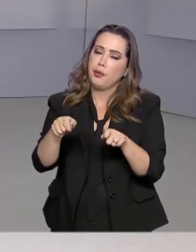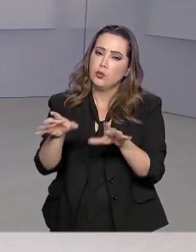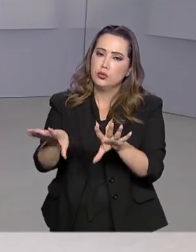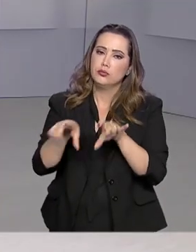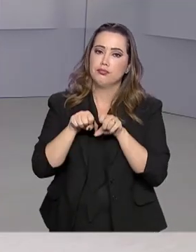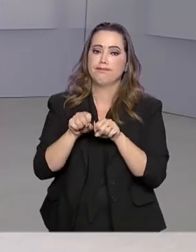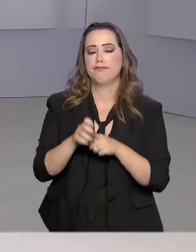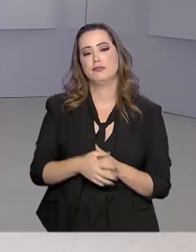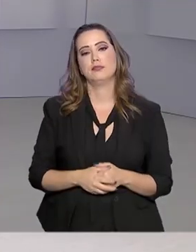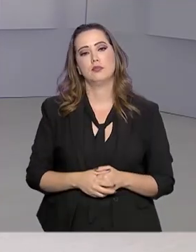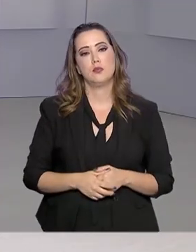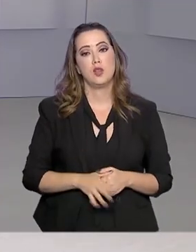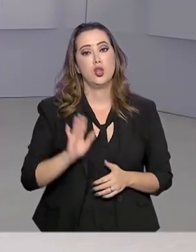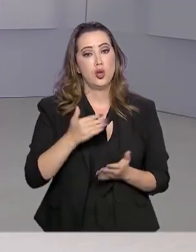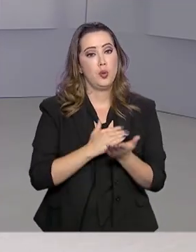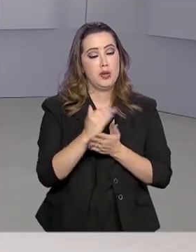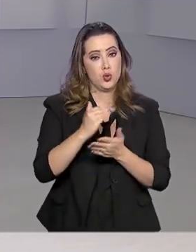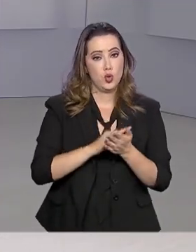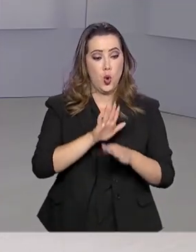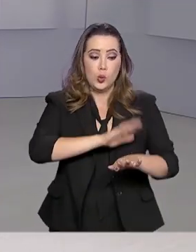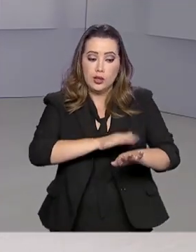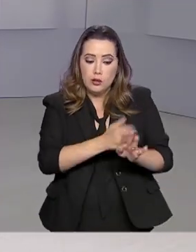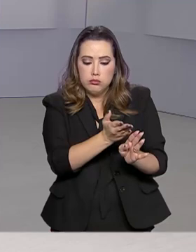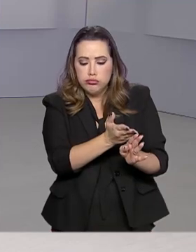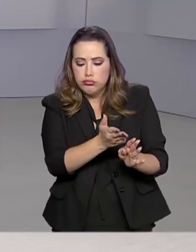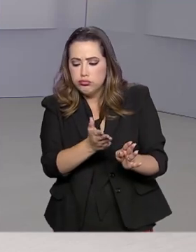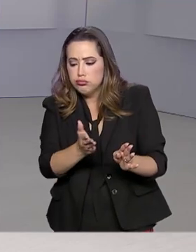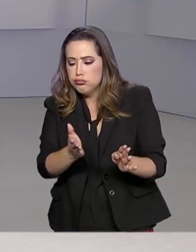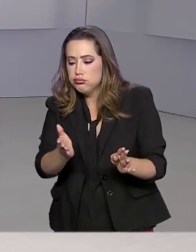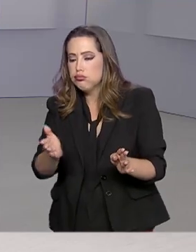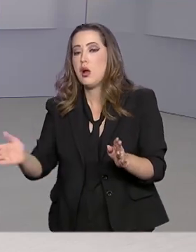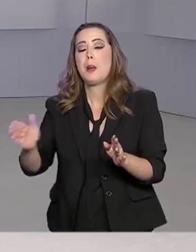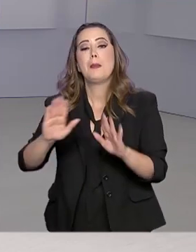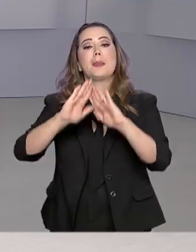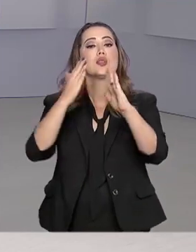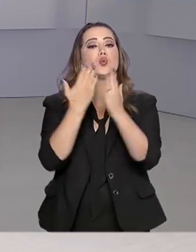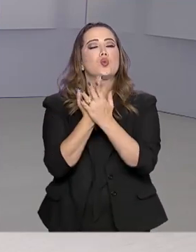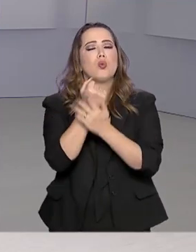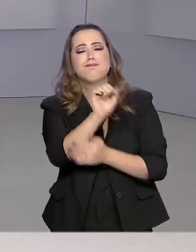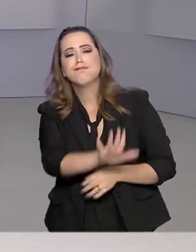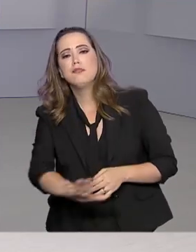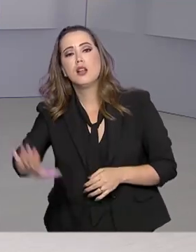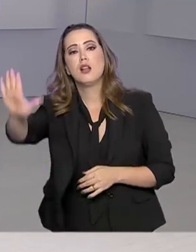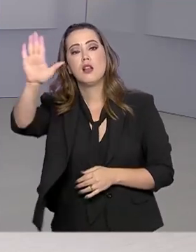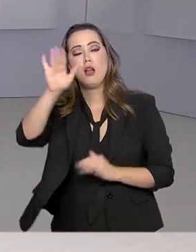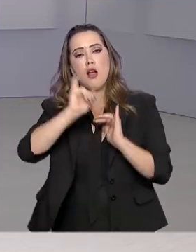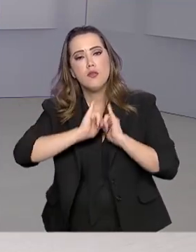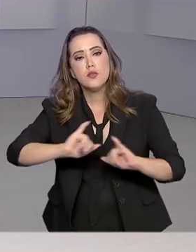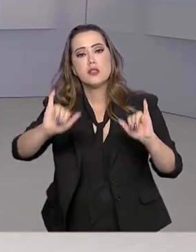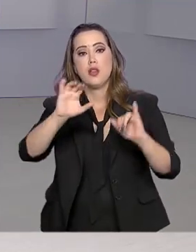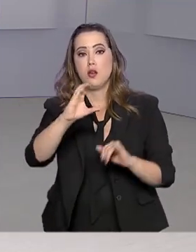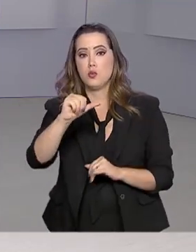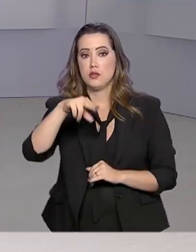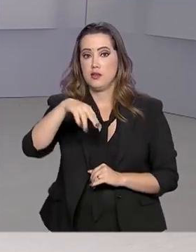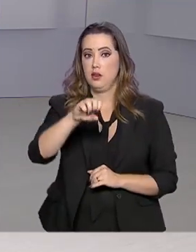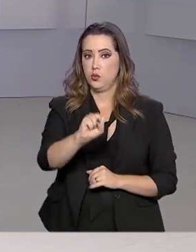Já começou o prazo para escolas de todo o país enviar informações para o Censo Escolar 2019.